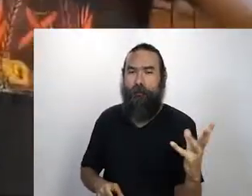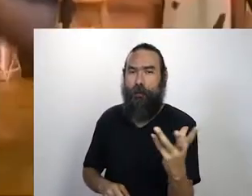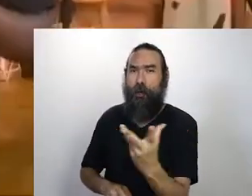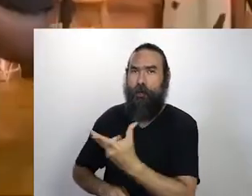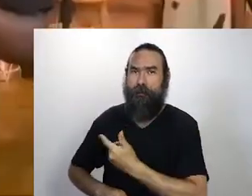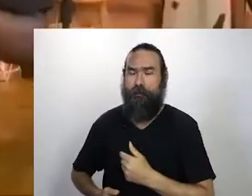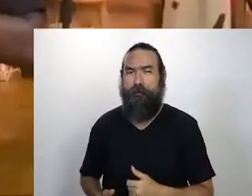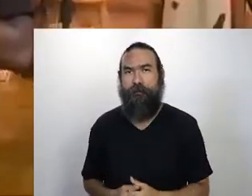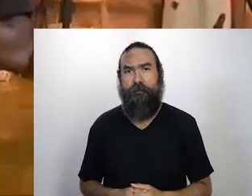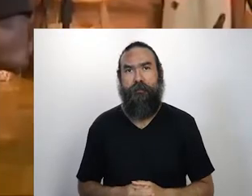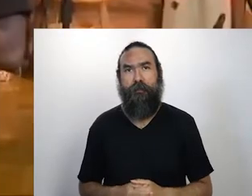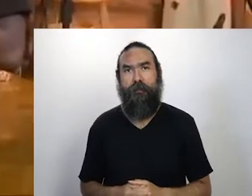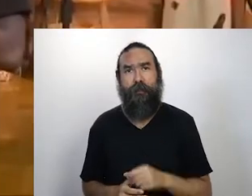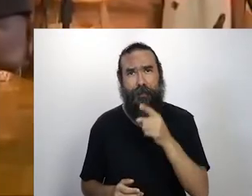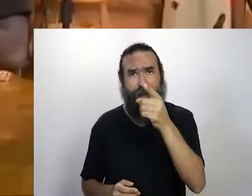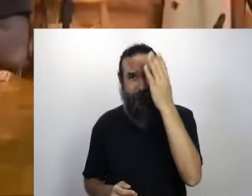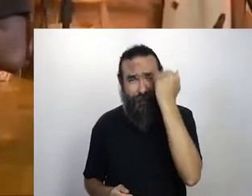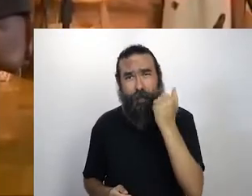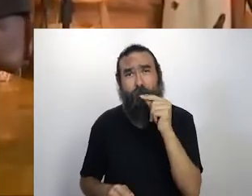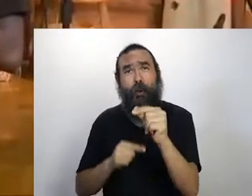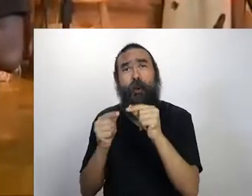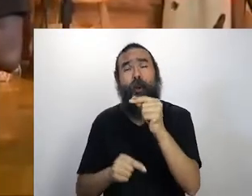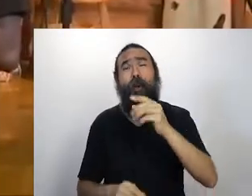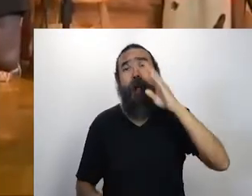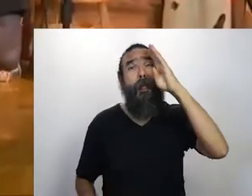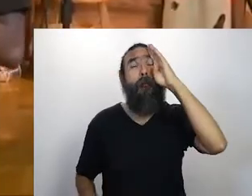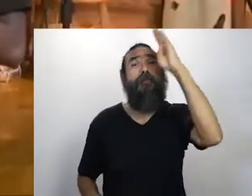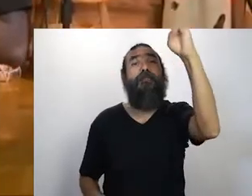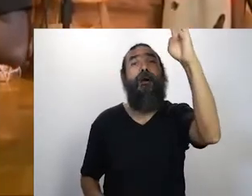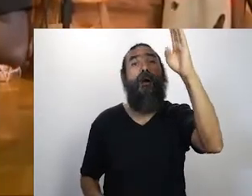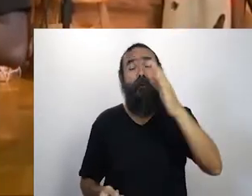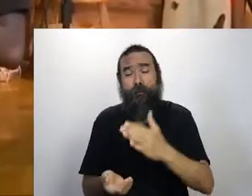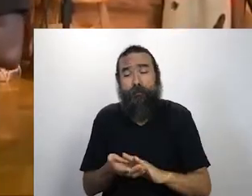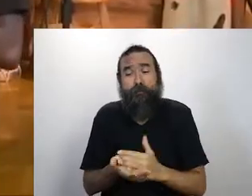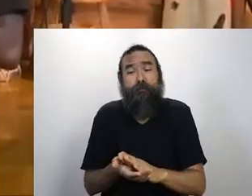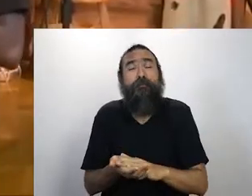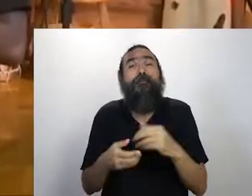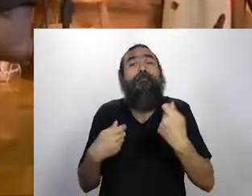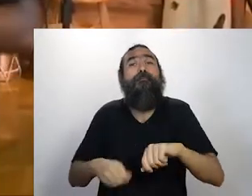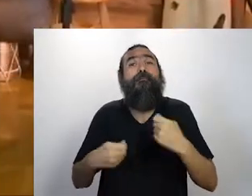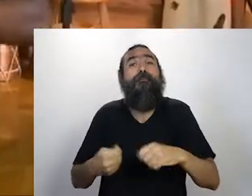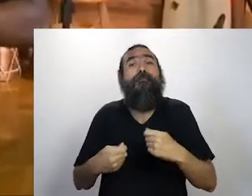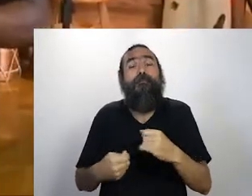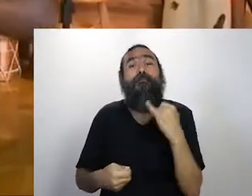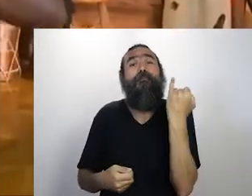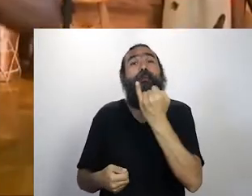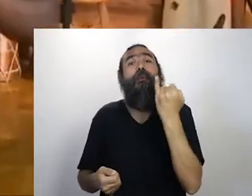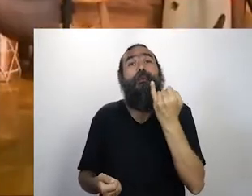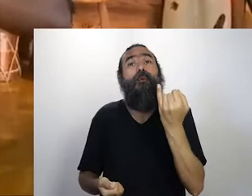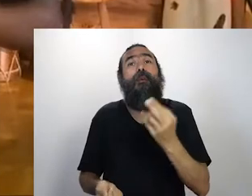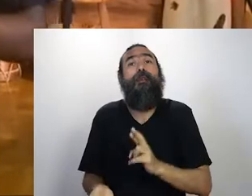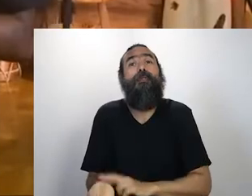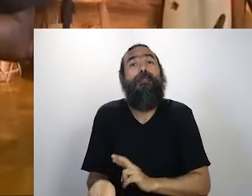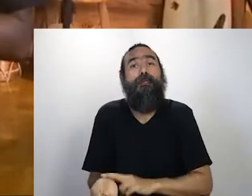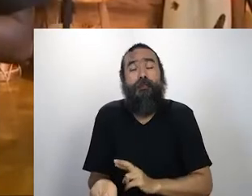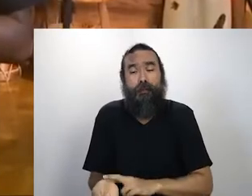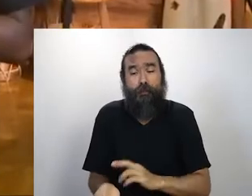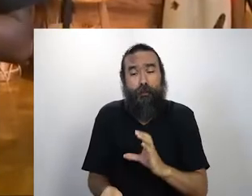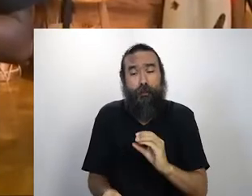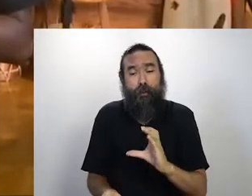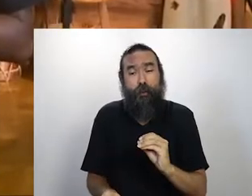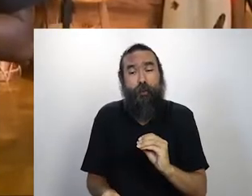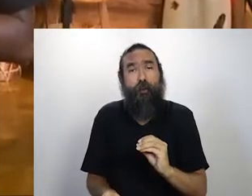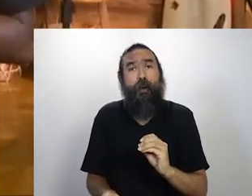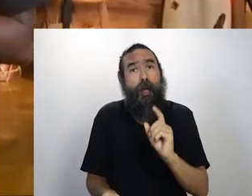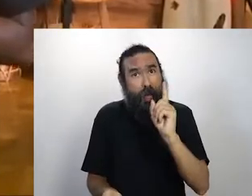que é hoje que vai ver. Você sabe qual que é o principal instrumento do coco? O principal instrumento do coco? Boa